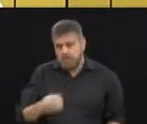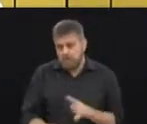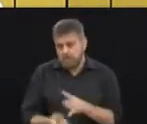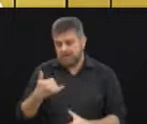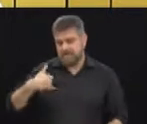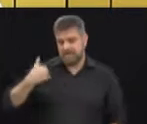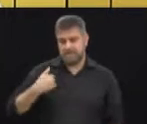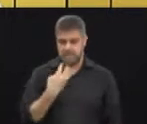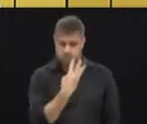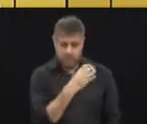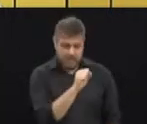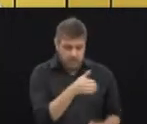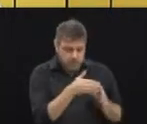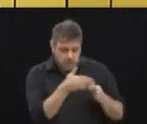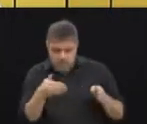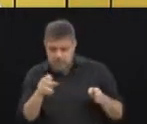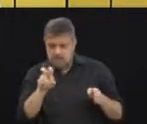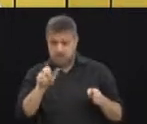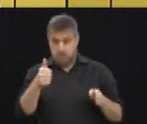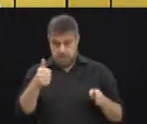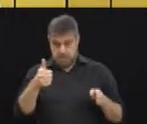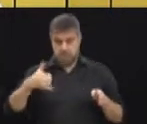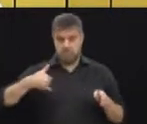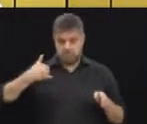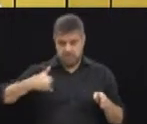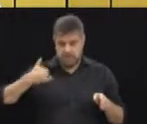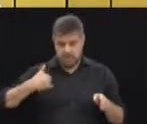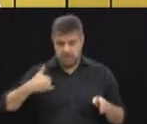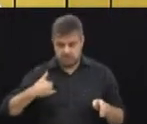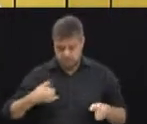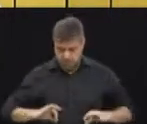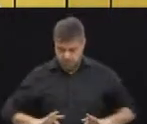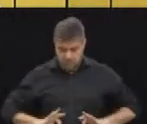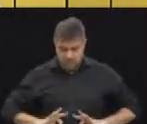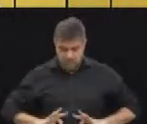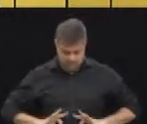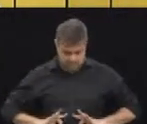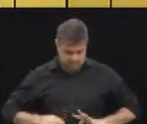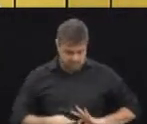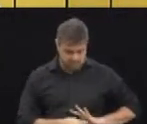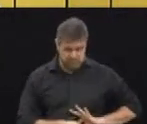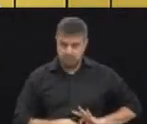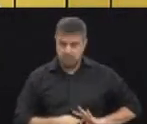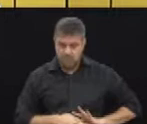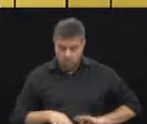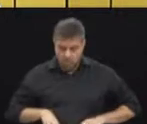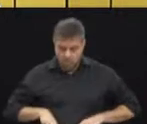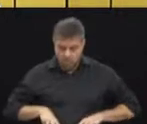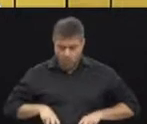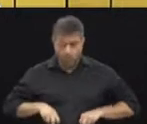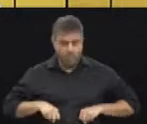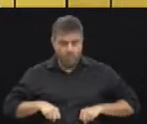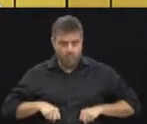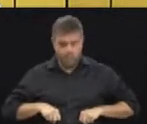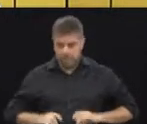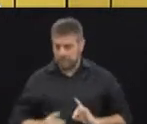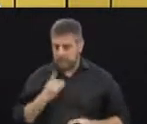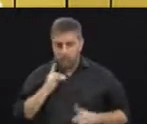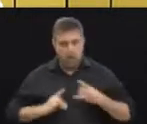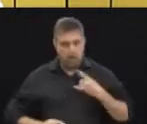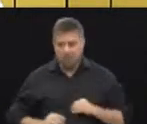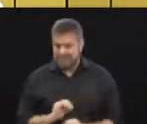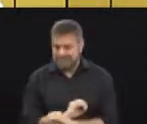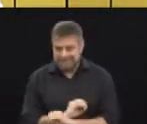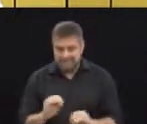entre 48 e 51 anos de idade. É quando os ovários deixam de produzir os hormônios femininos. Quem